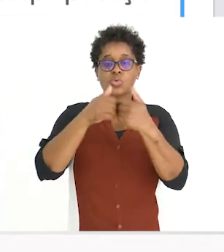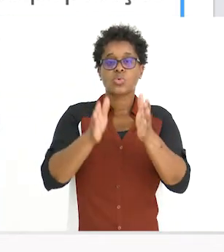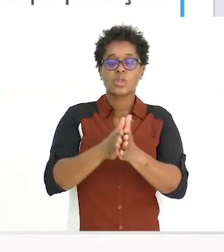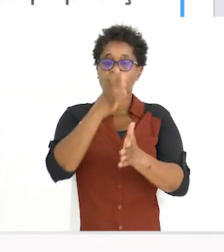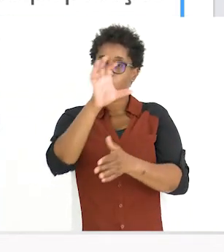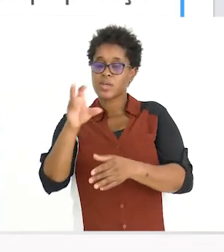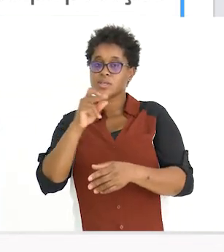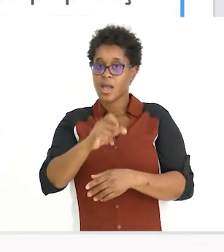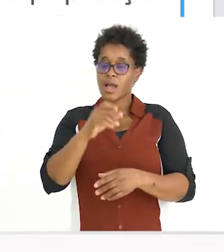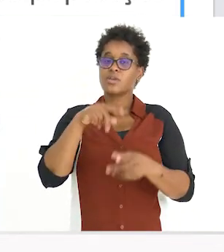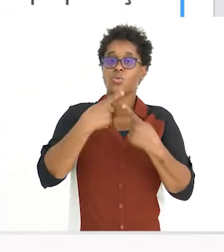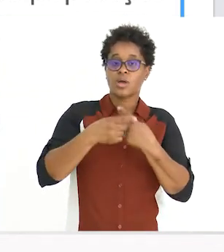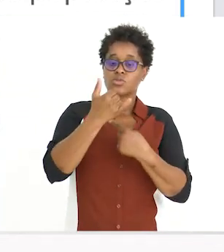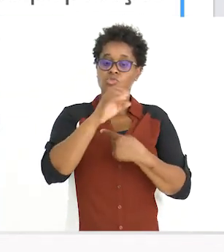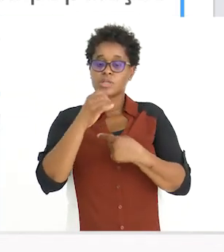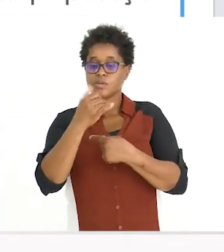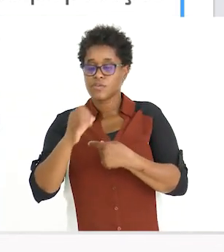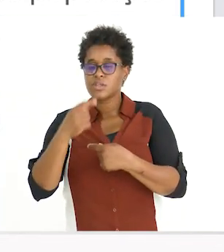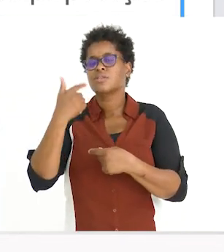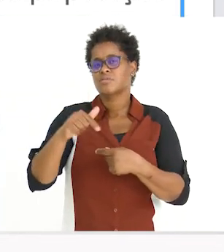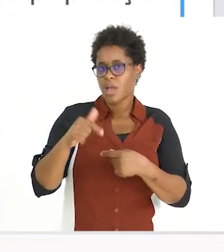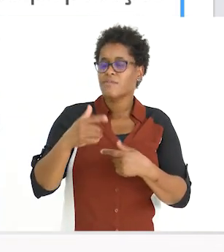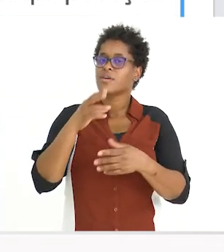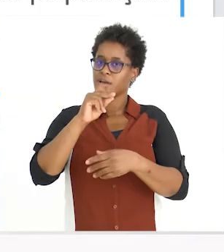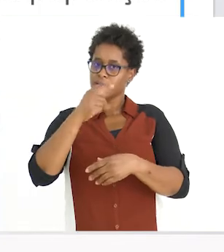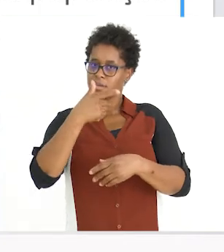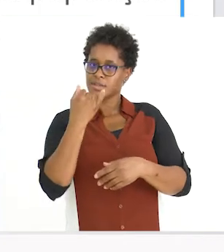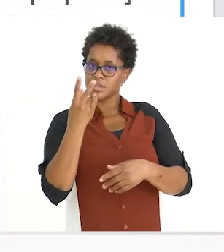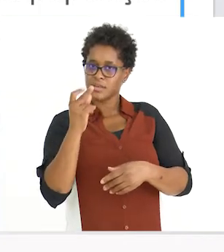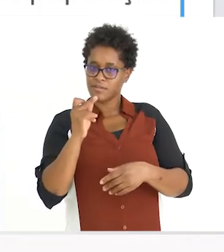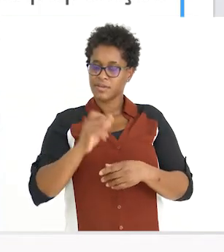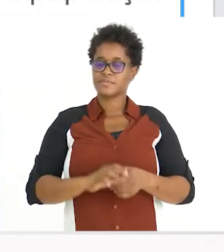país já em 2020 estava ativa.